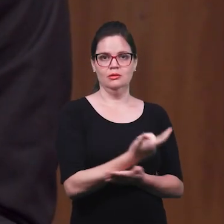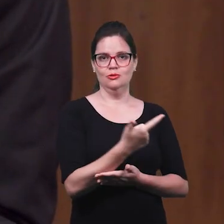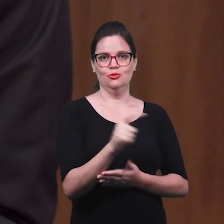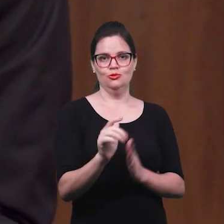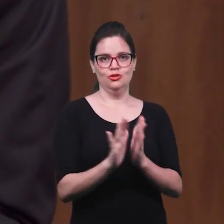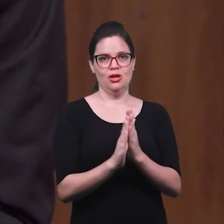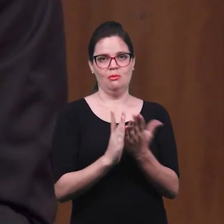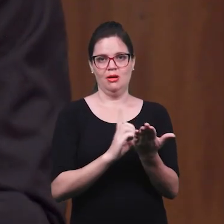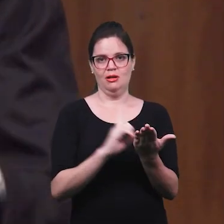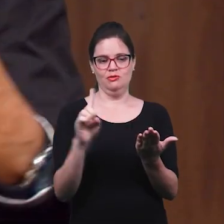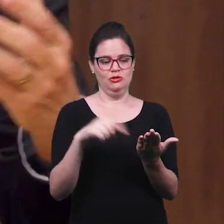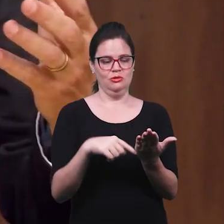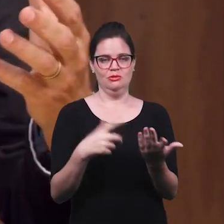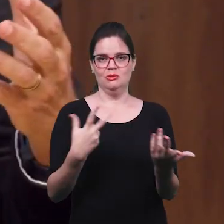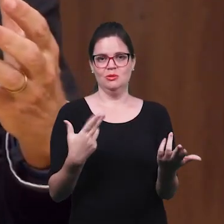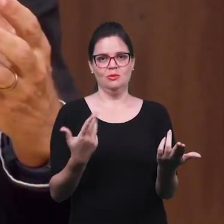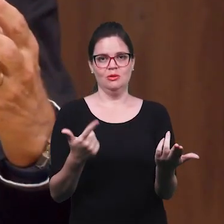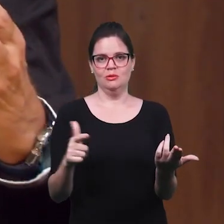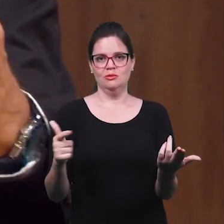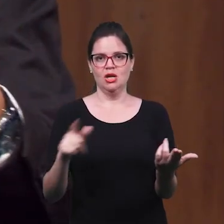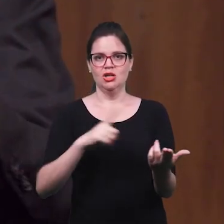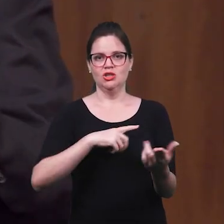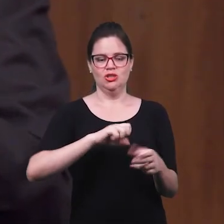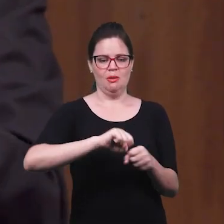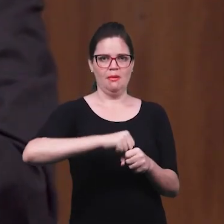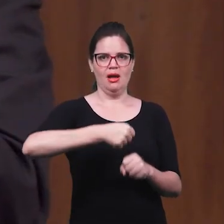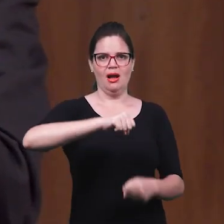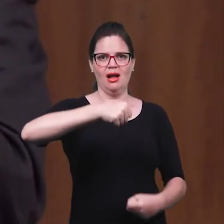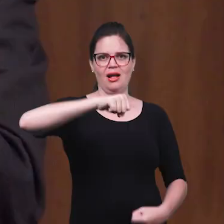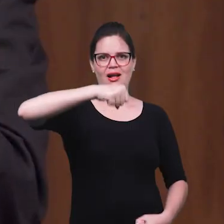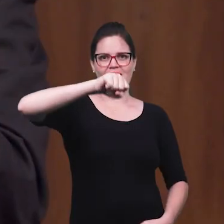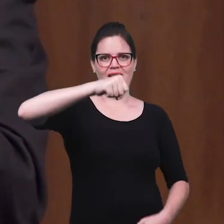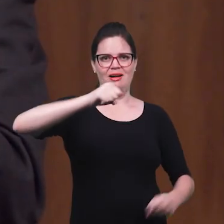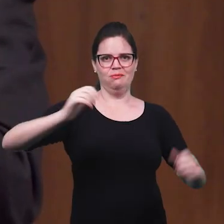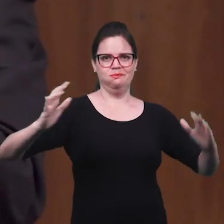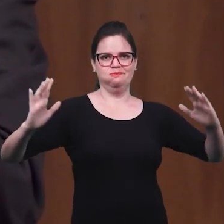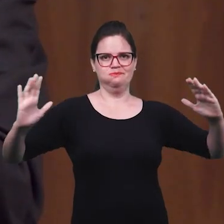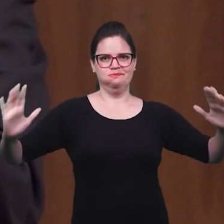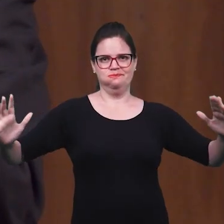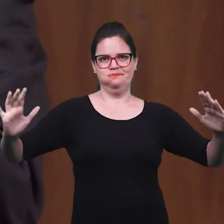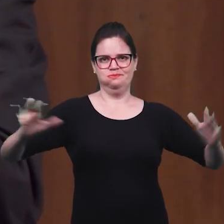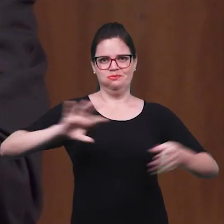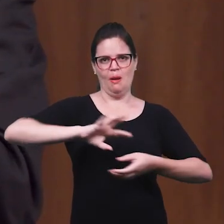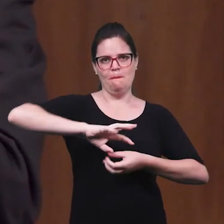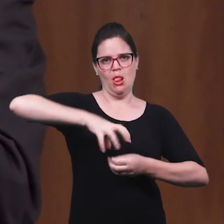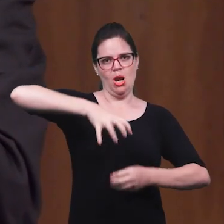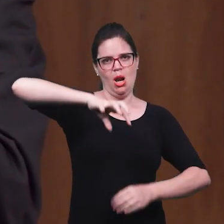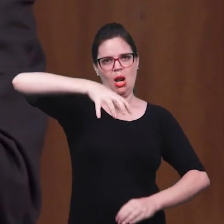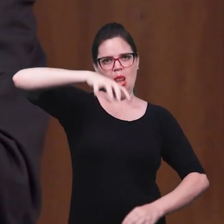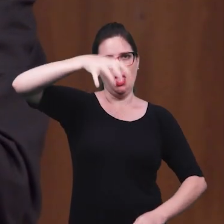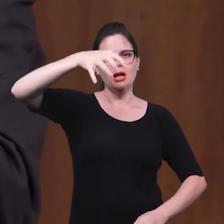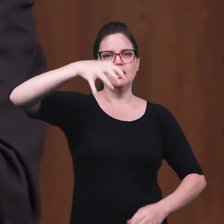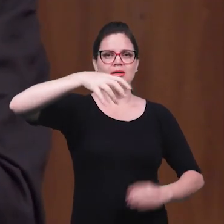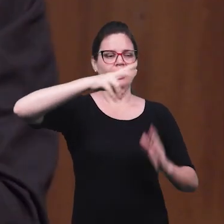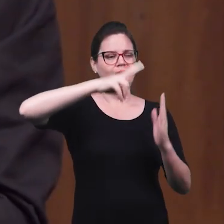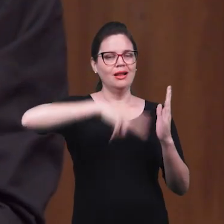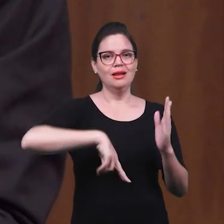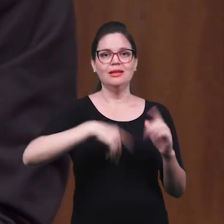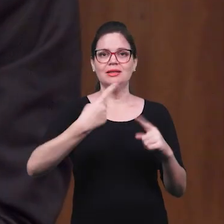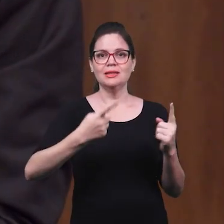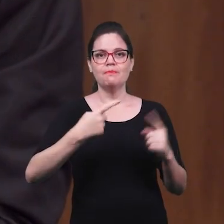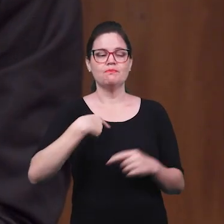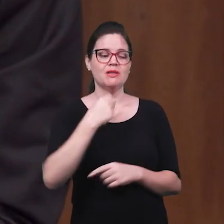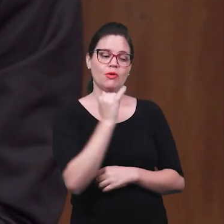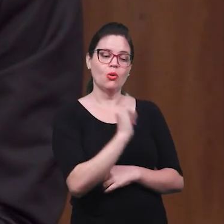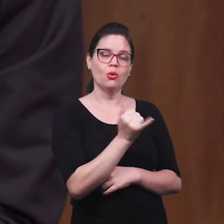nós temos. Eram pergaminhos imensos. Então a Bíblia foi passada oralmente durante muito tempo. Então